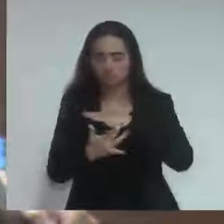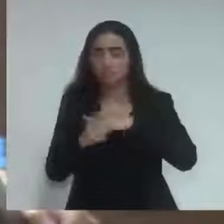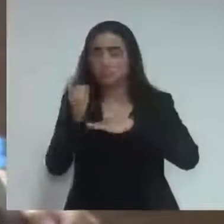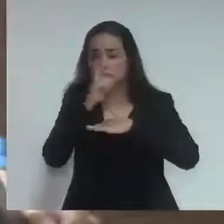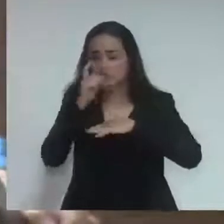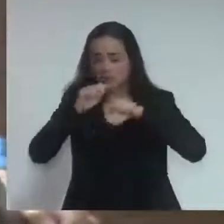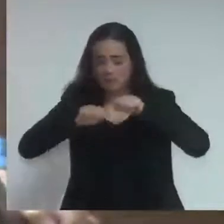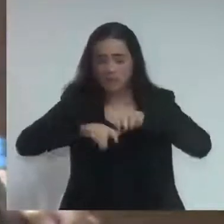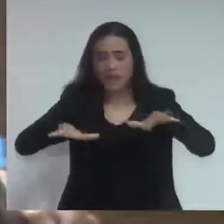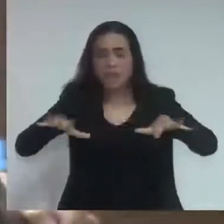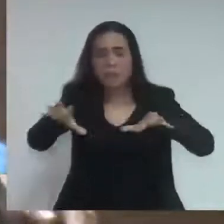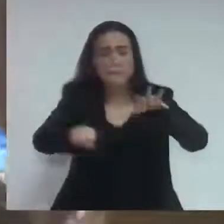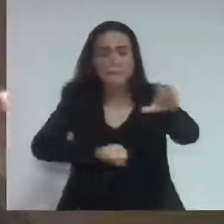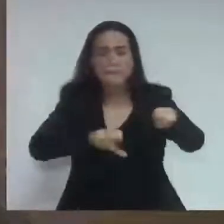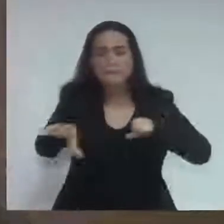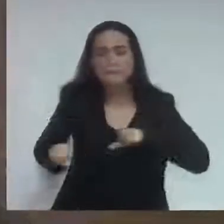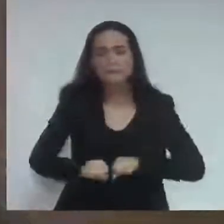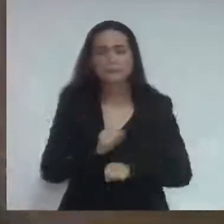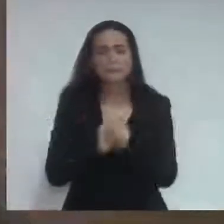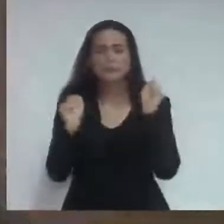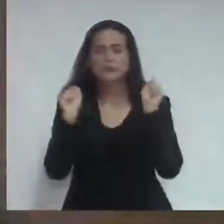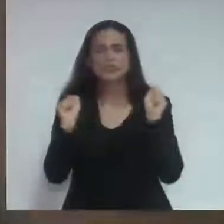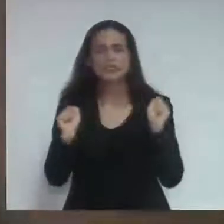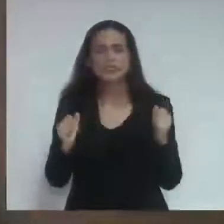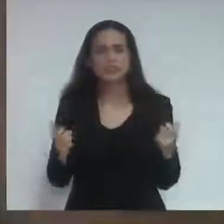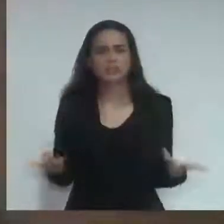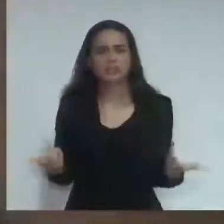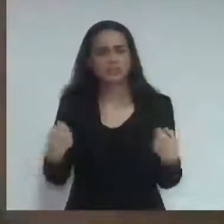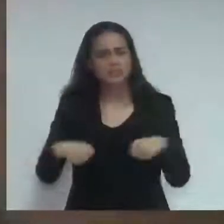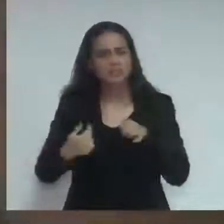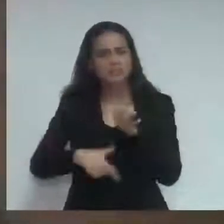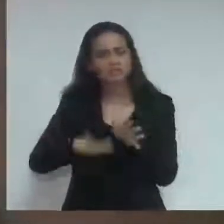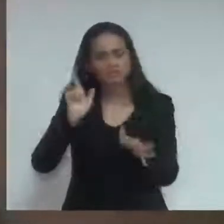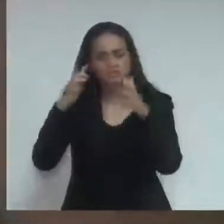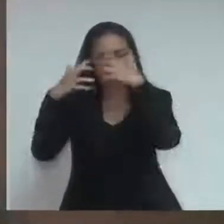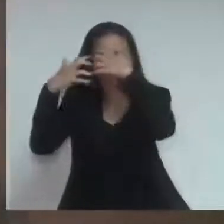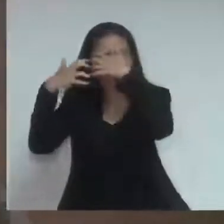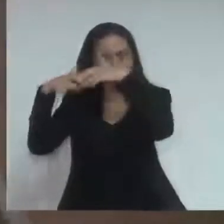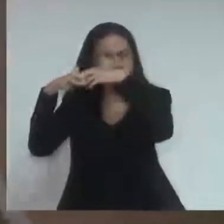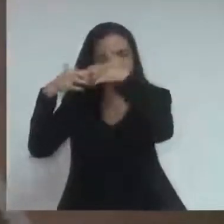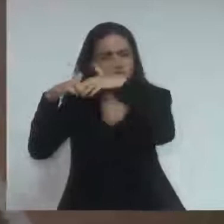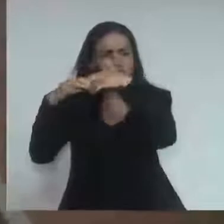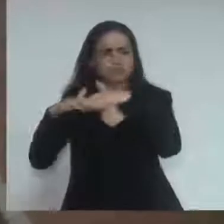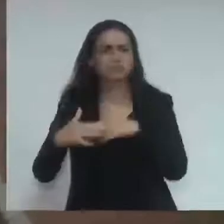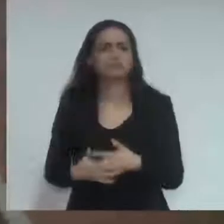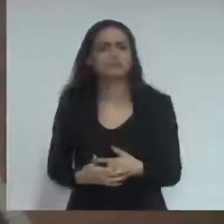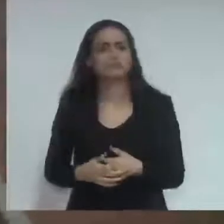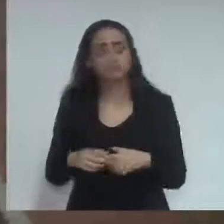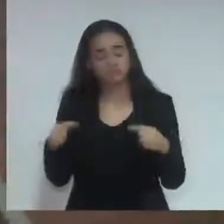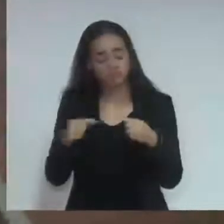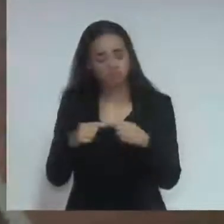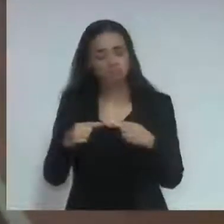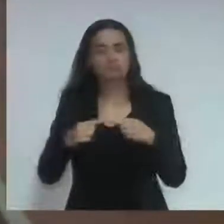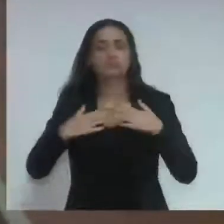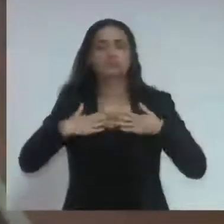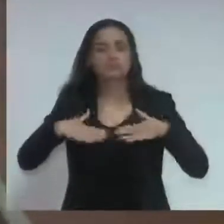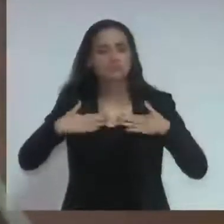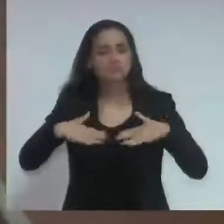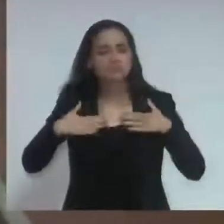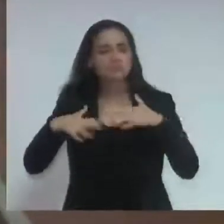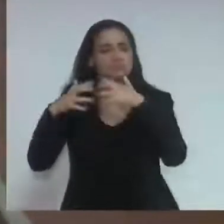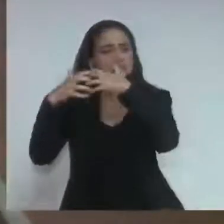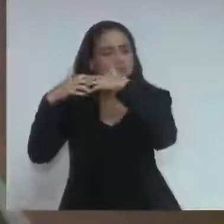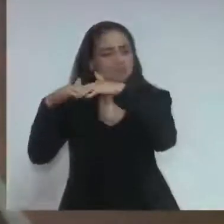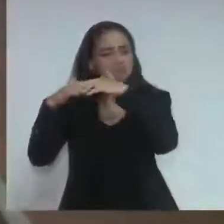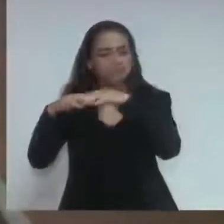Né? Isso ocorre de diversas formas, por isso que eu acho que cabe sempre prudência e